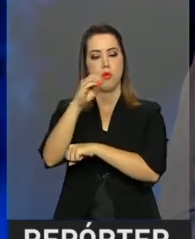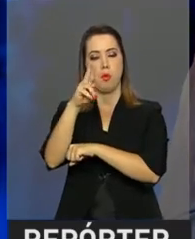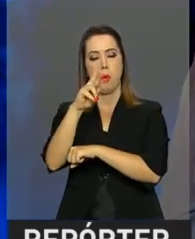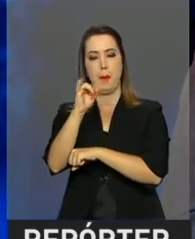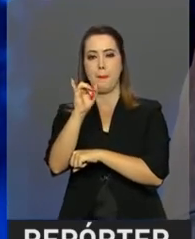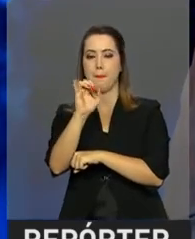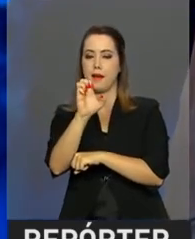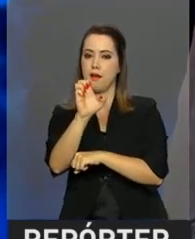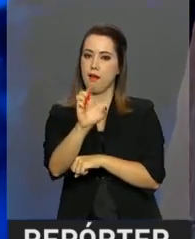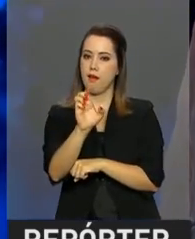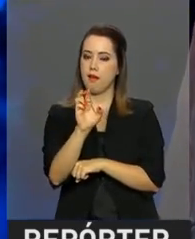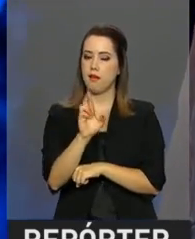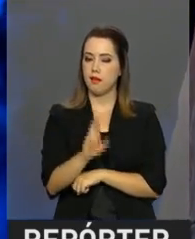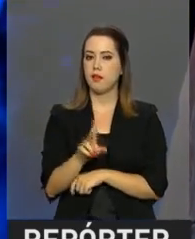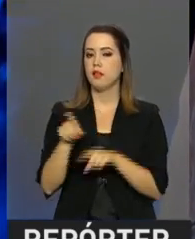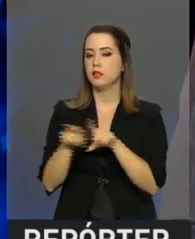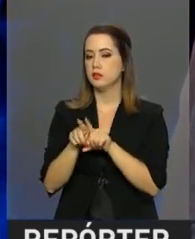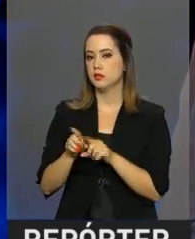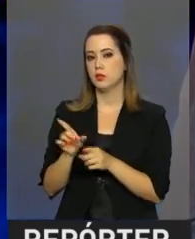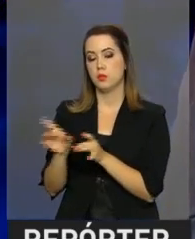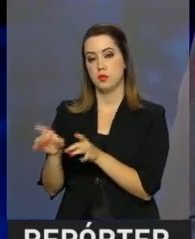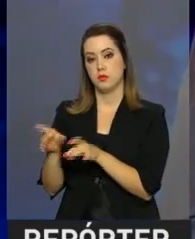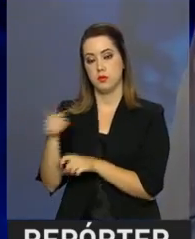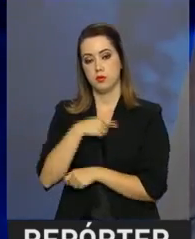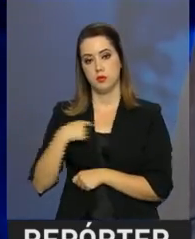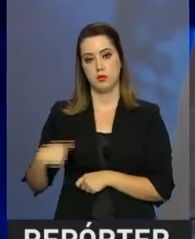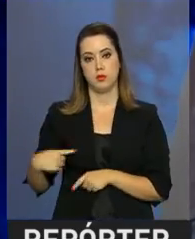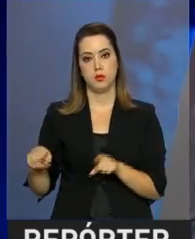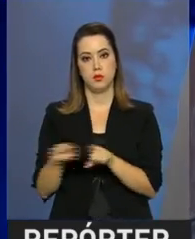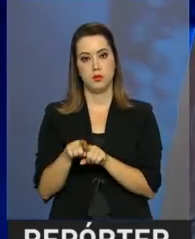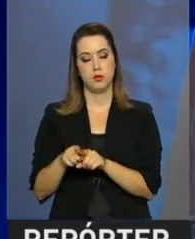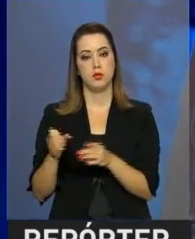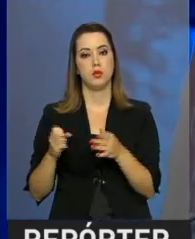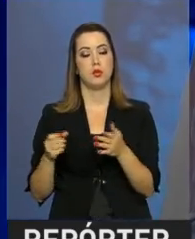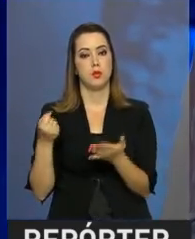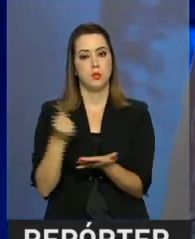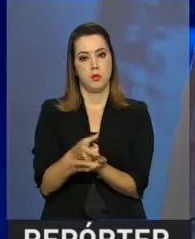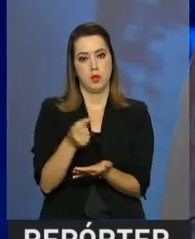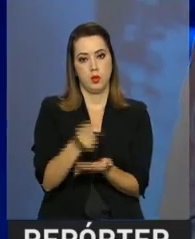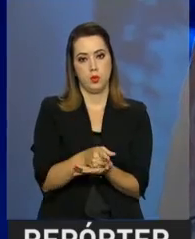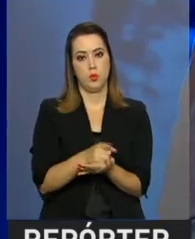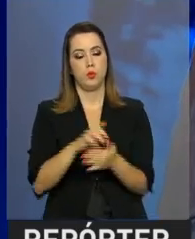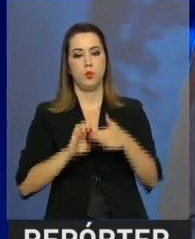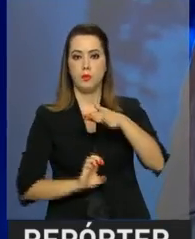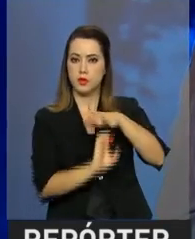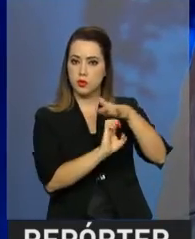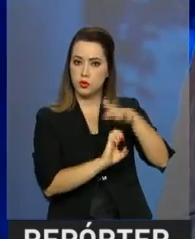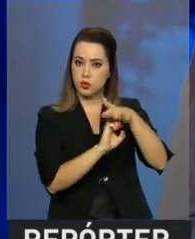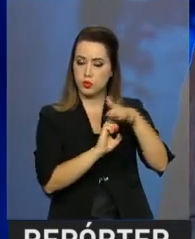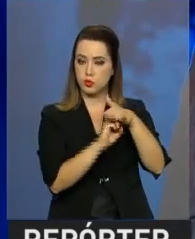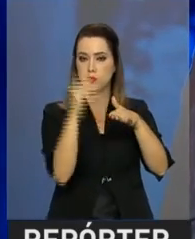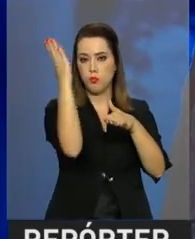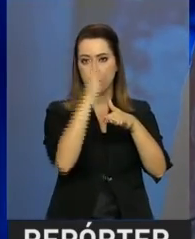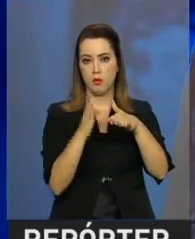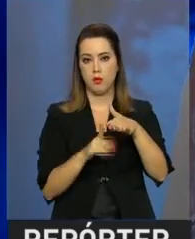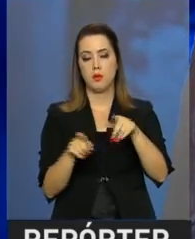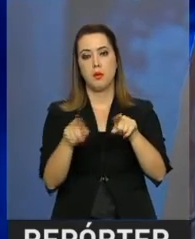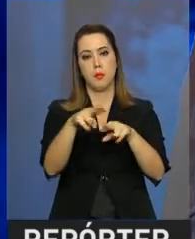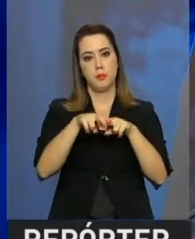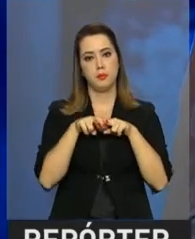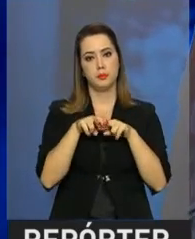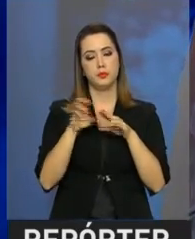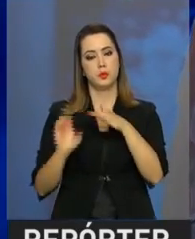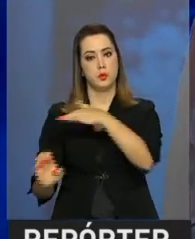de participações de empresas brasileiras por corporações do país asiático. Ao todo, os acordos somam mais